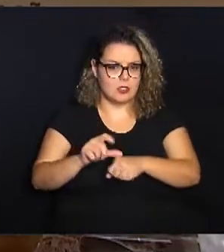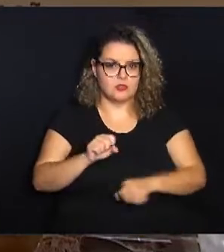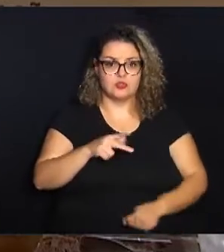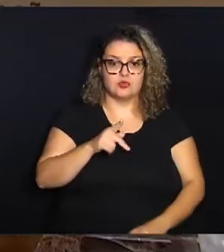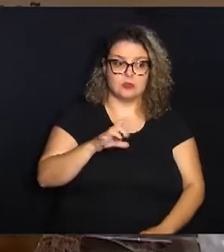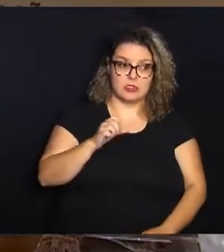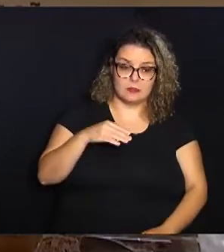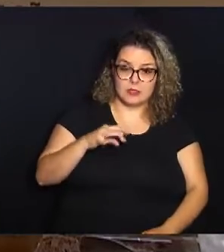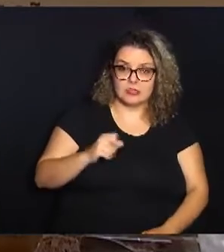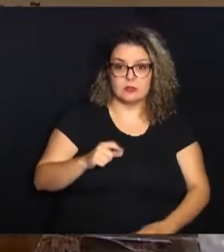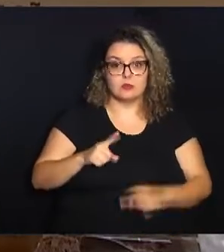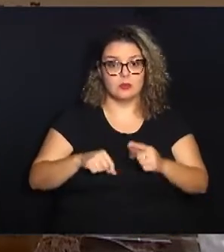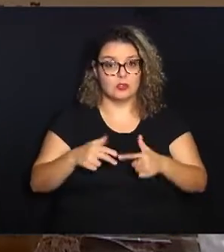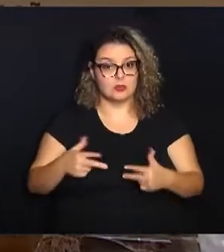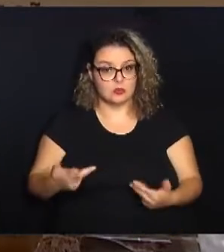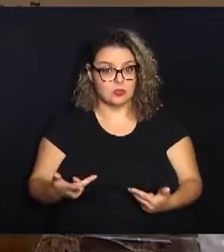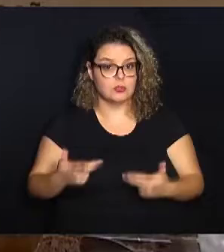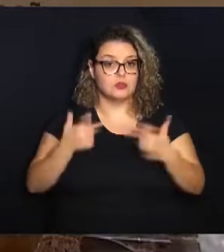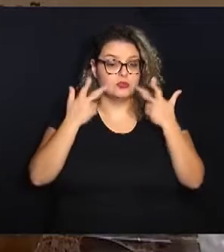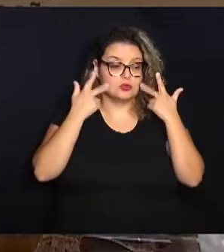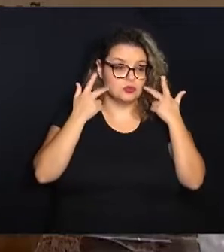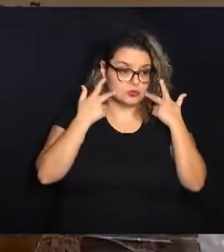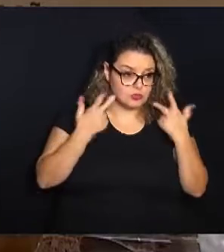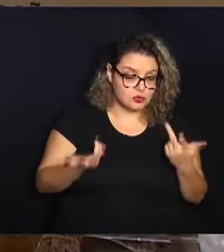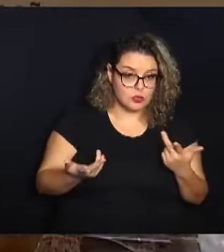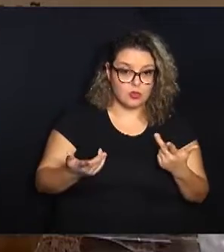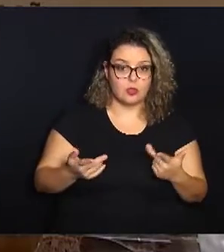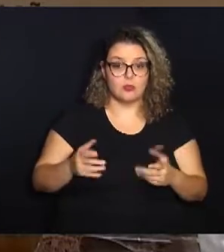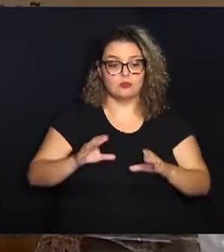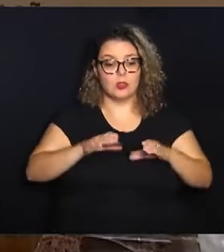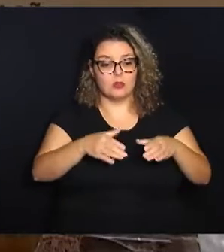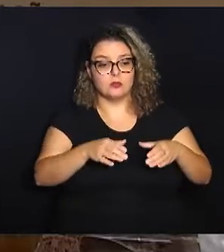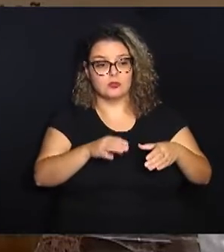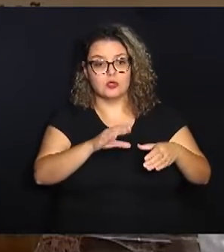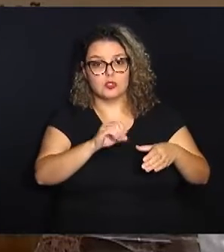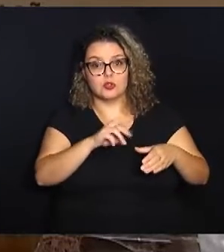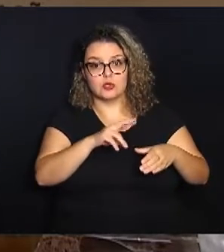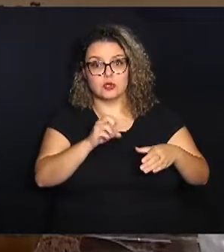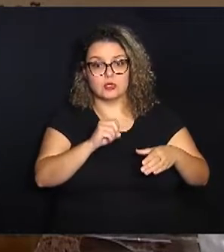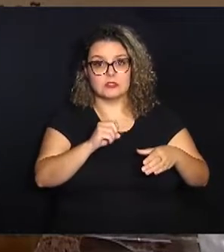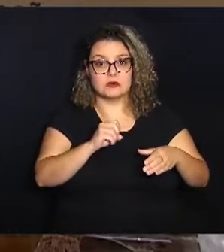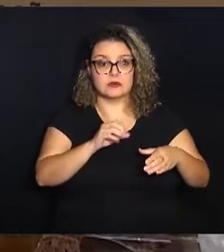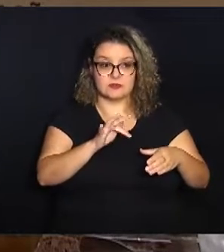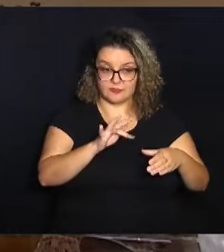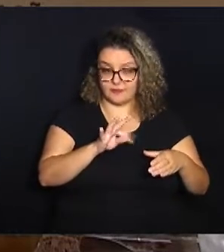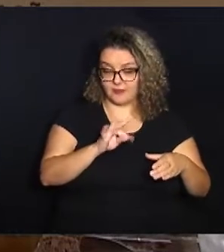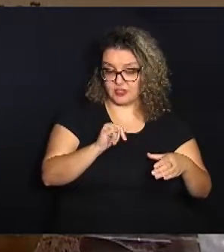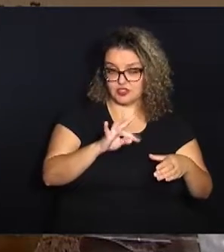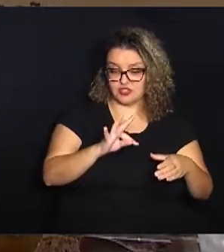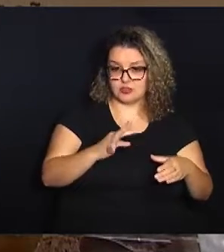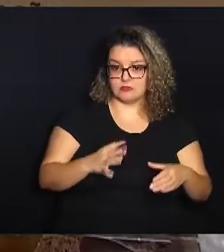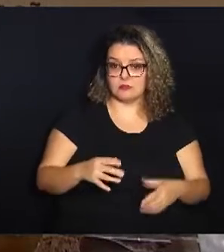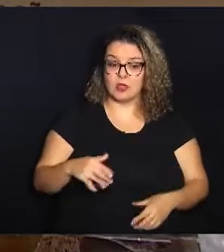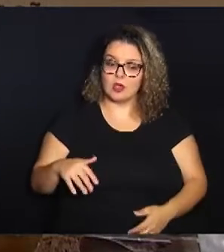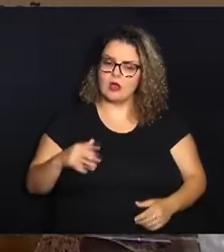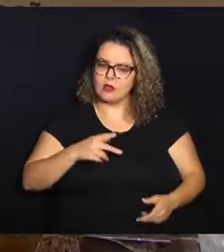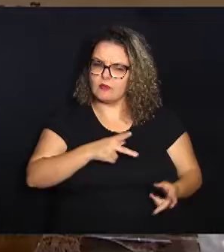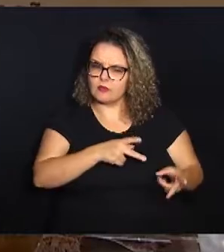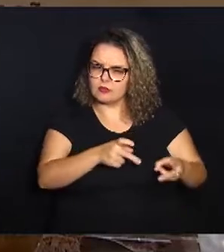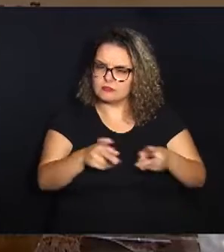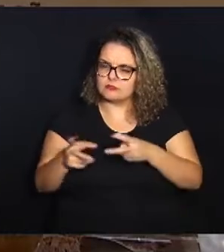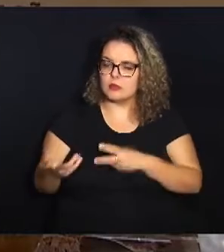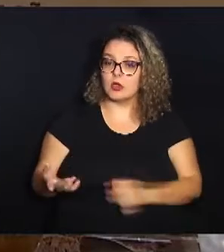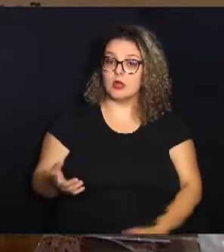suplementação, produtos naturais, boxes de crossfit, para ver o que o pessoal achava, né? Eu fui para a rua. E foi bem interessante porque uma